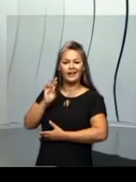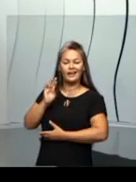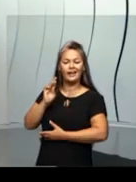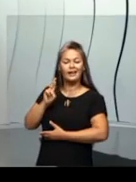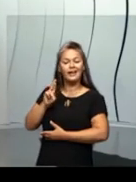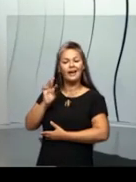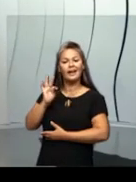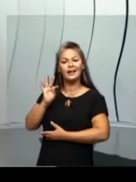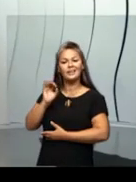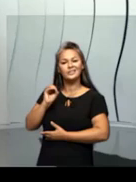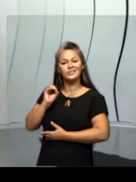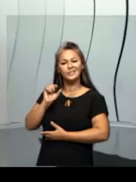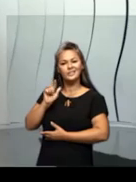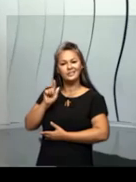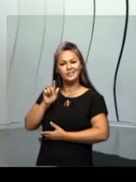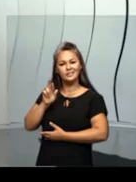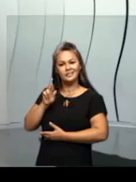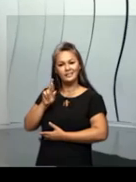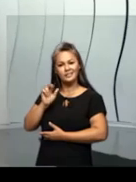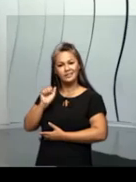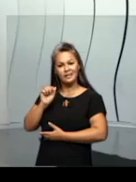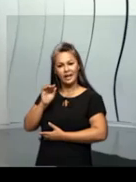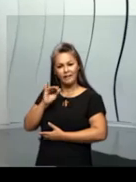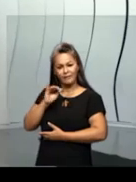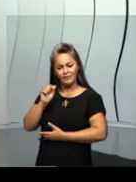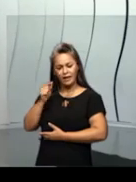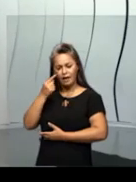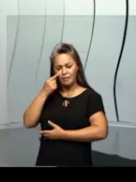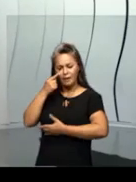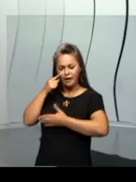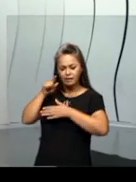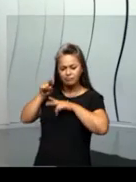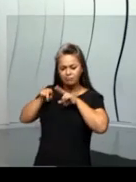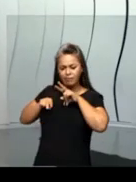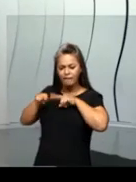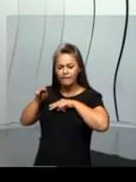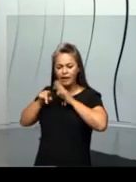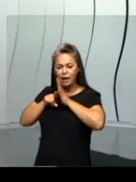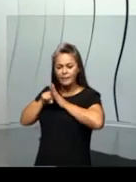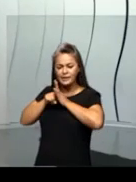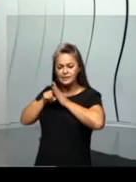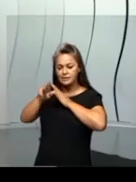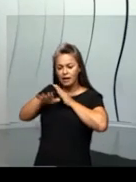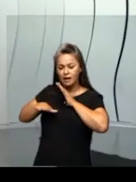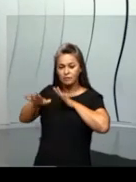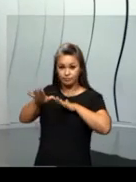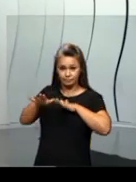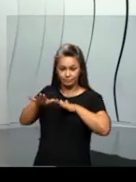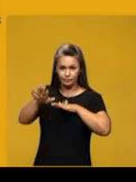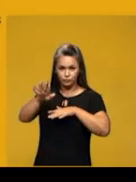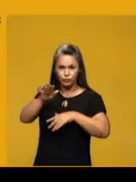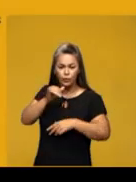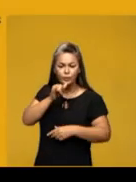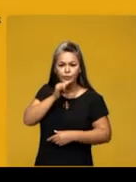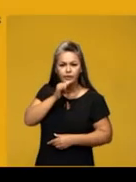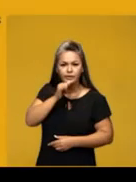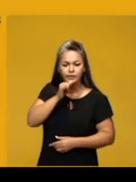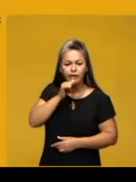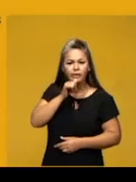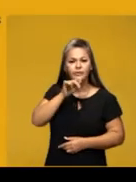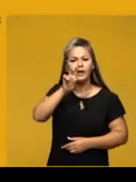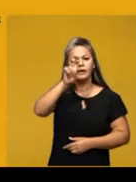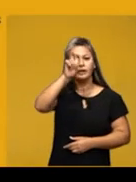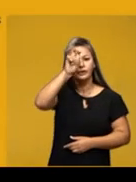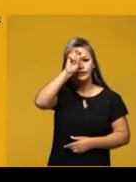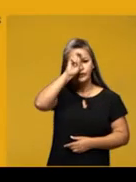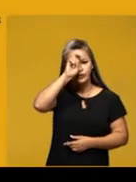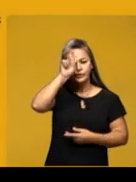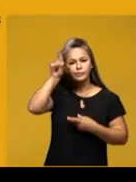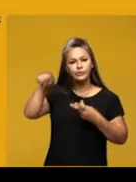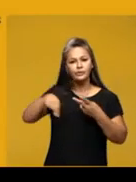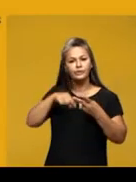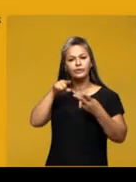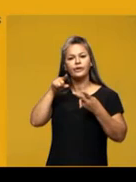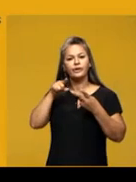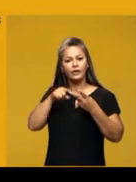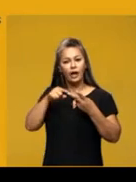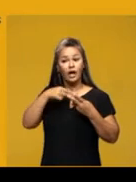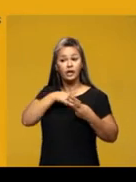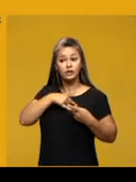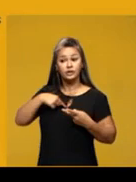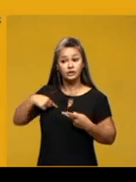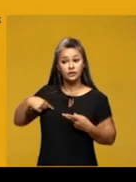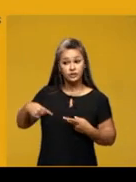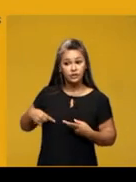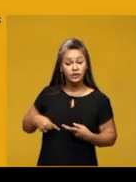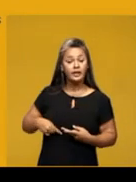se desenvolvendo ao longo do tempo. Os egípcios e chineses também dominaram a técnica